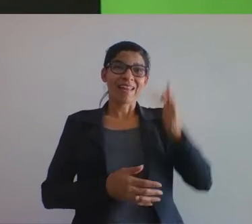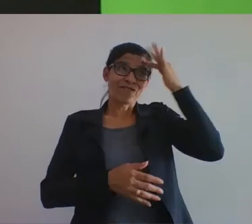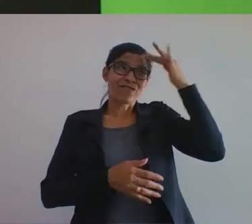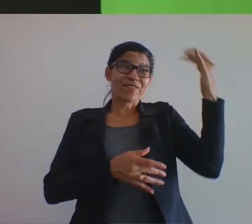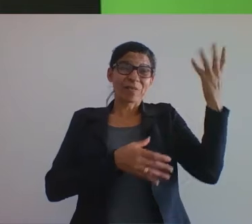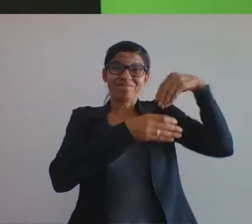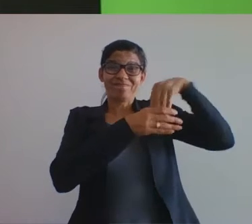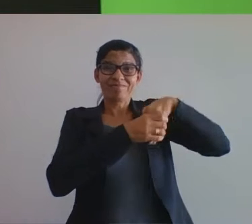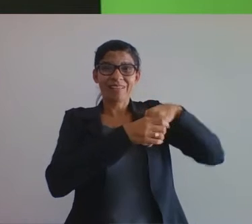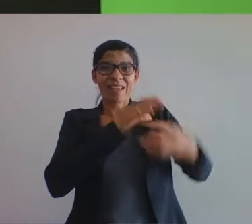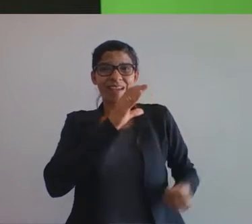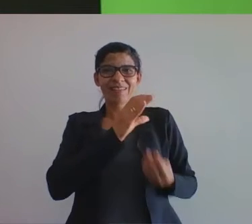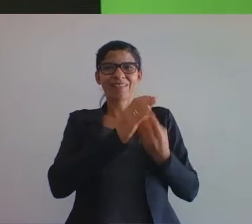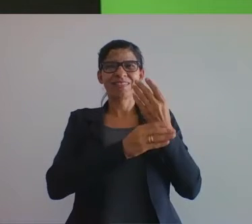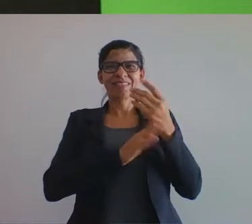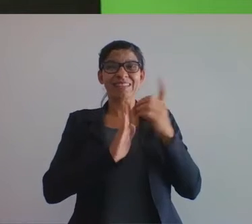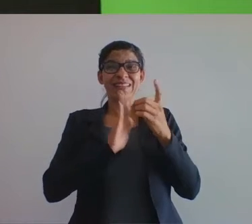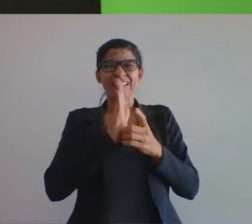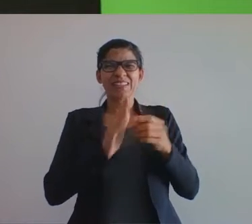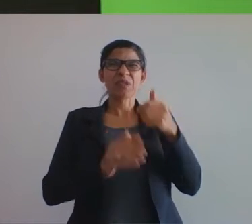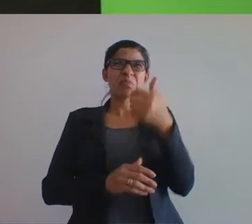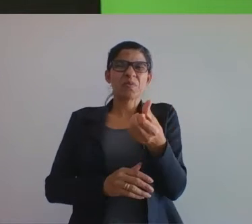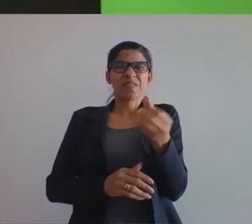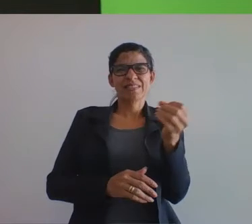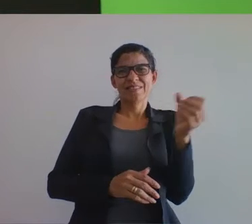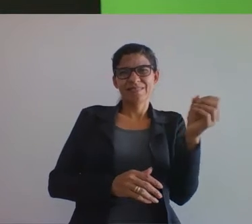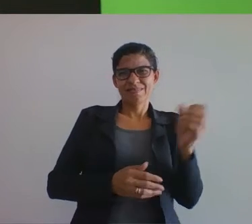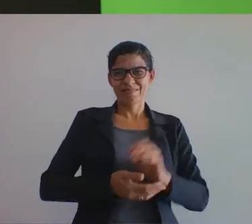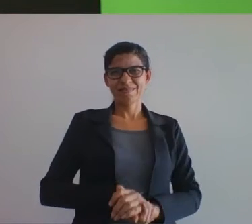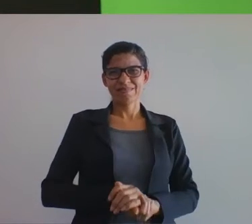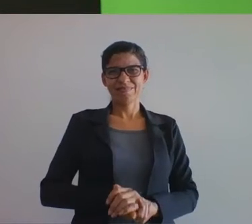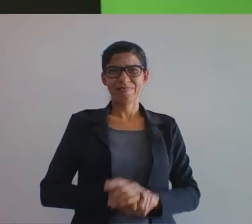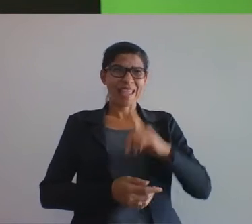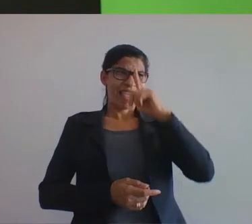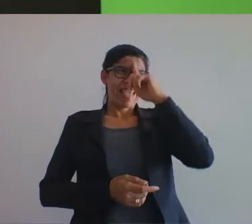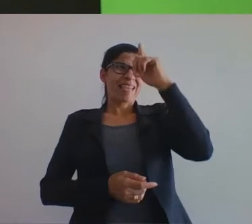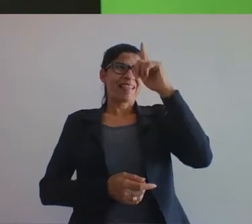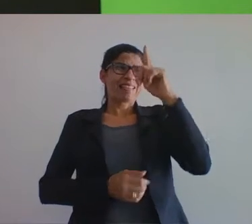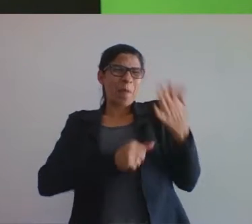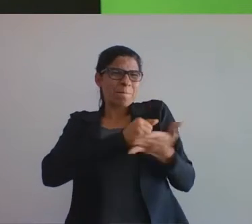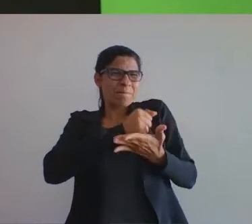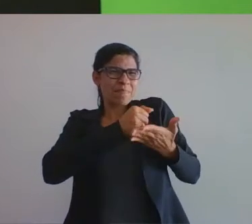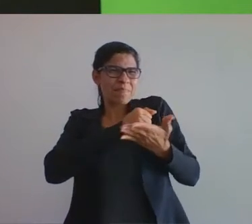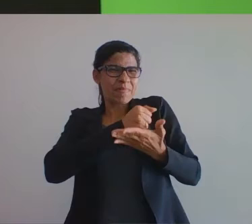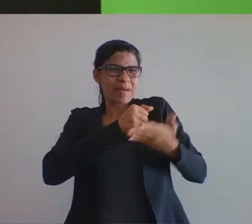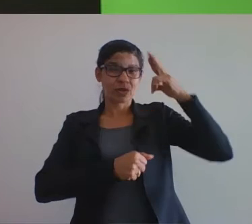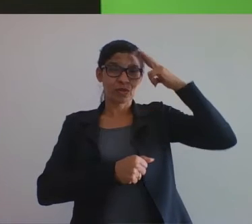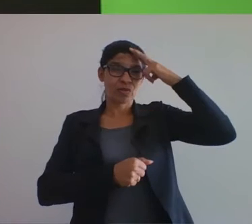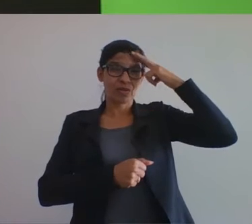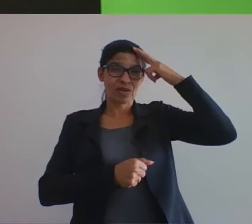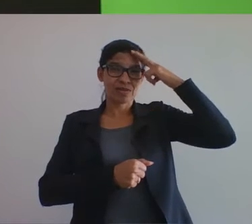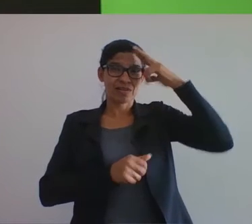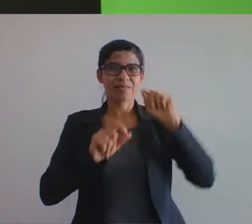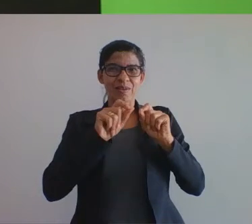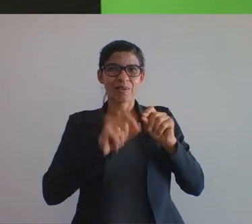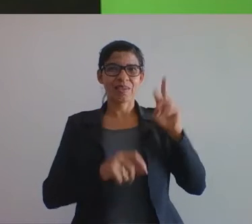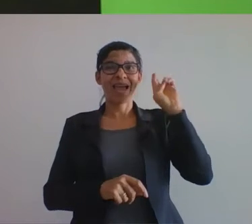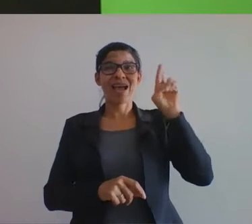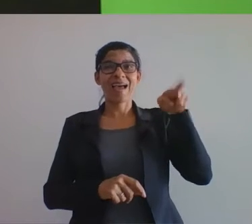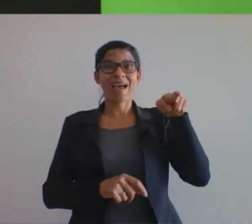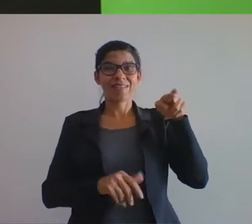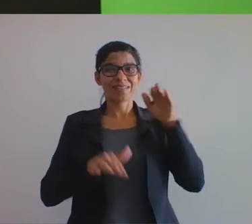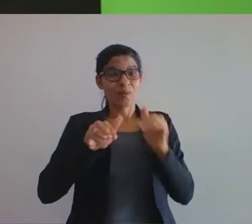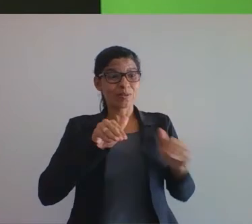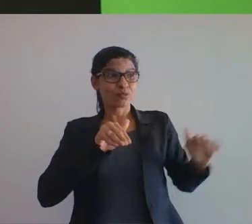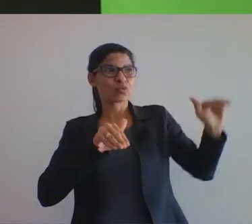nas primeiras décadas de 1600. A ideia básica do racionalismo é que a razão é